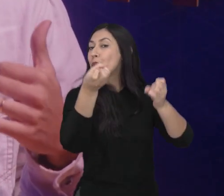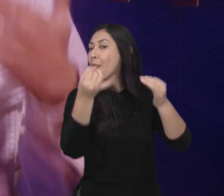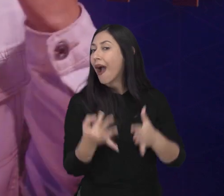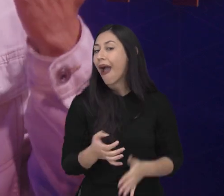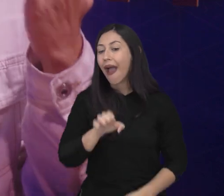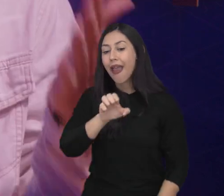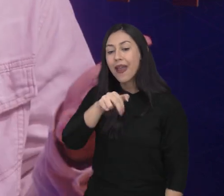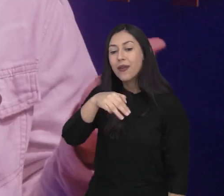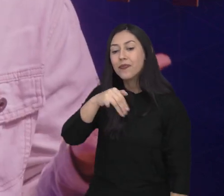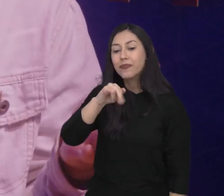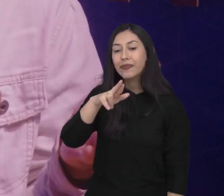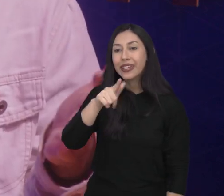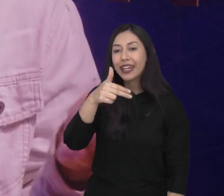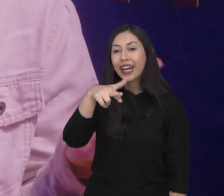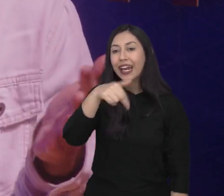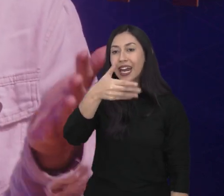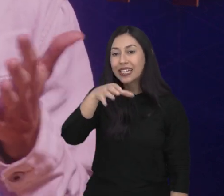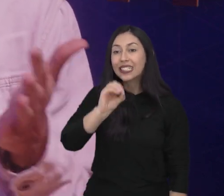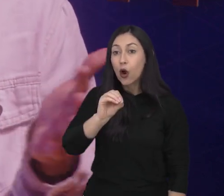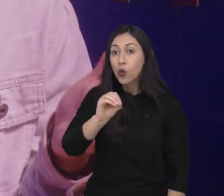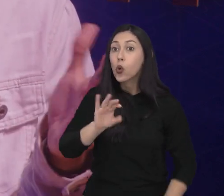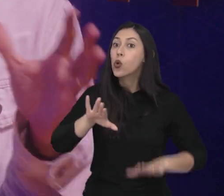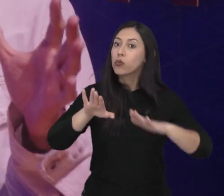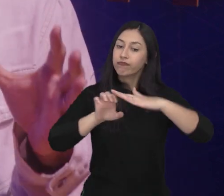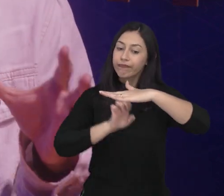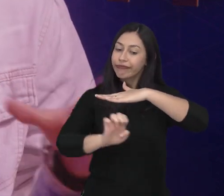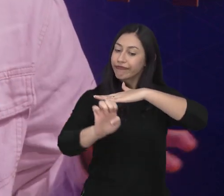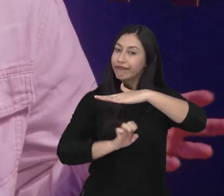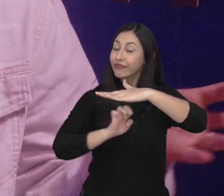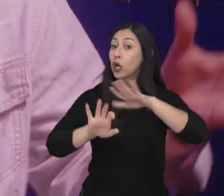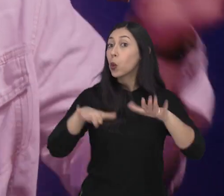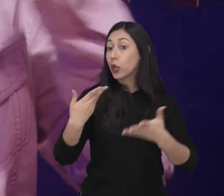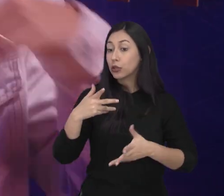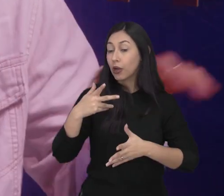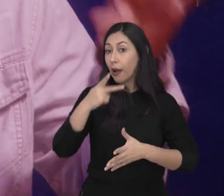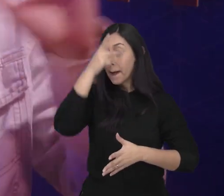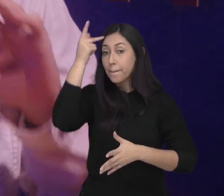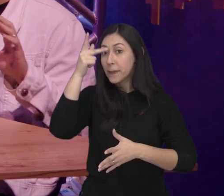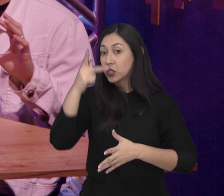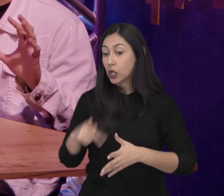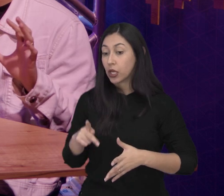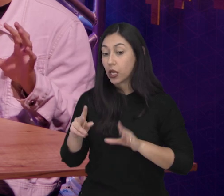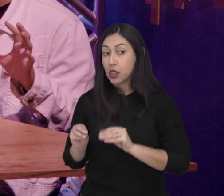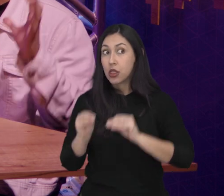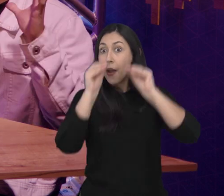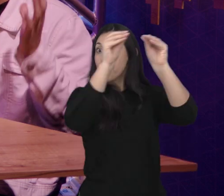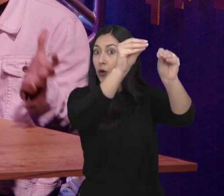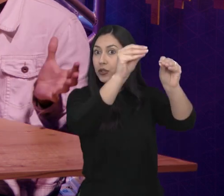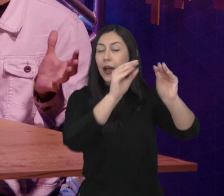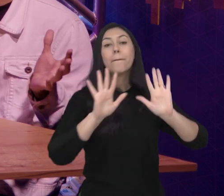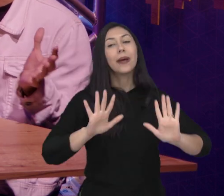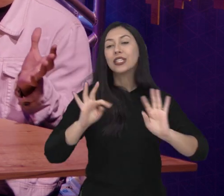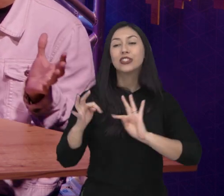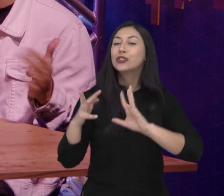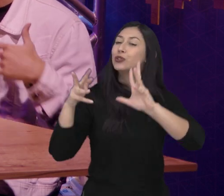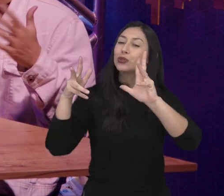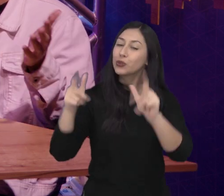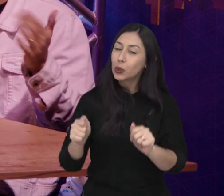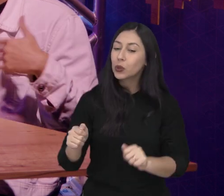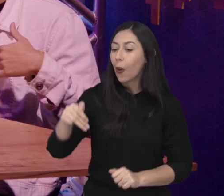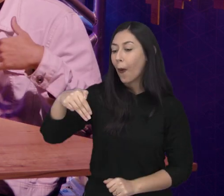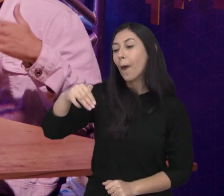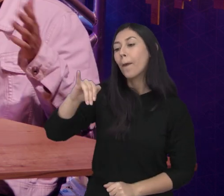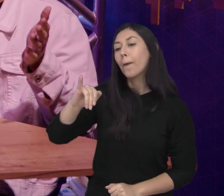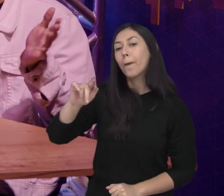de emigração, que é quando a galera vai embora. E todo esse assunto é sobre migração.